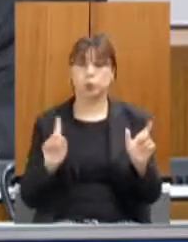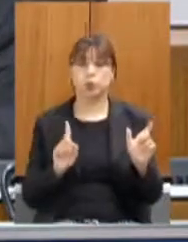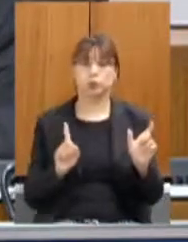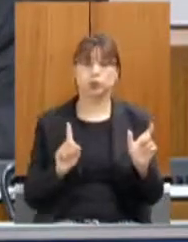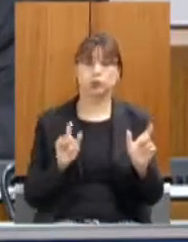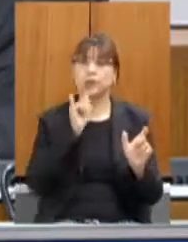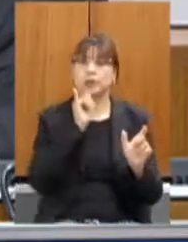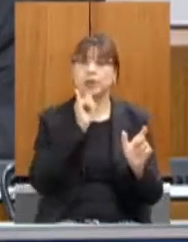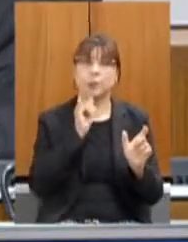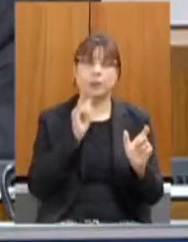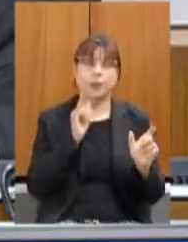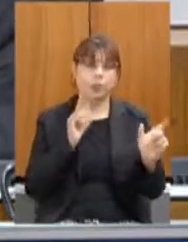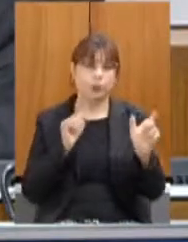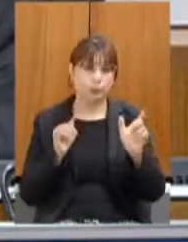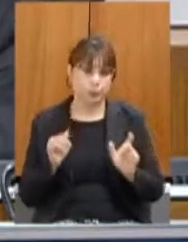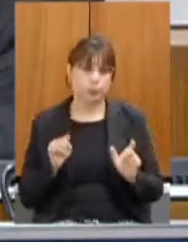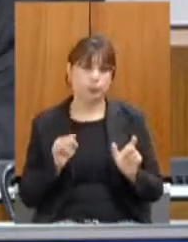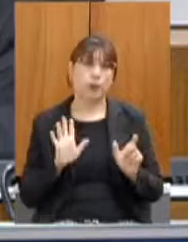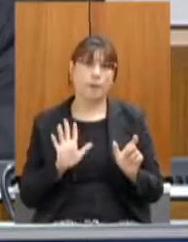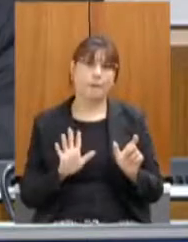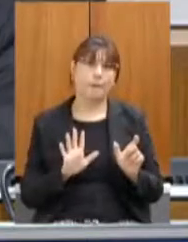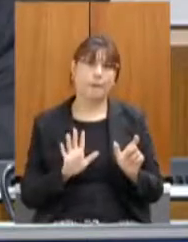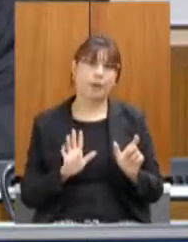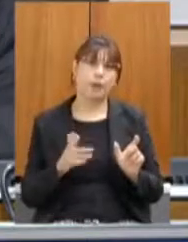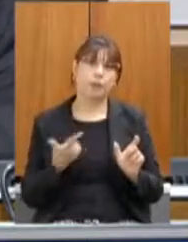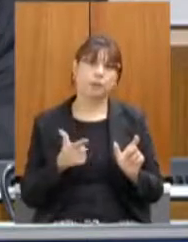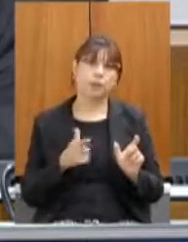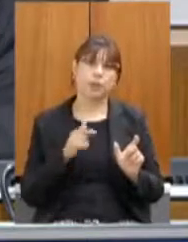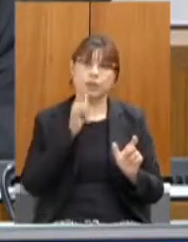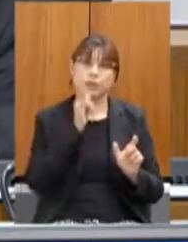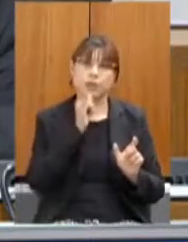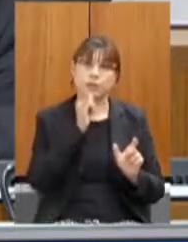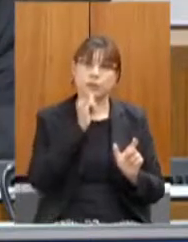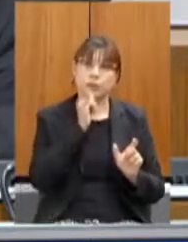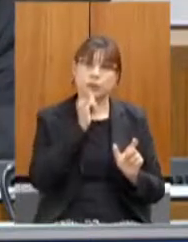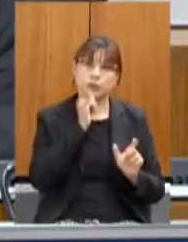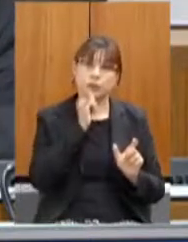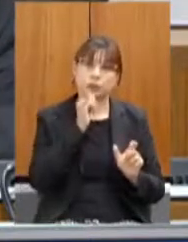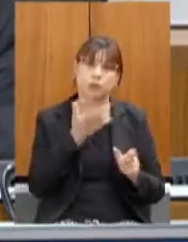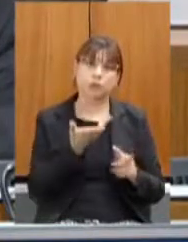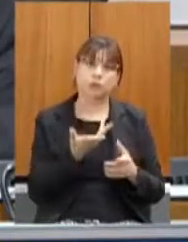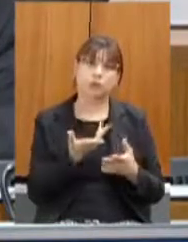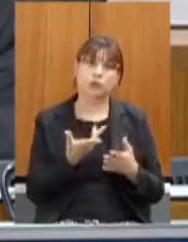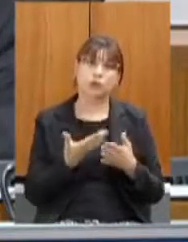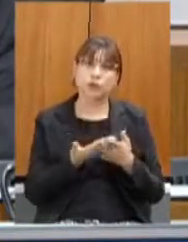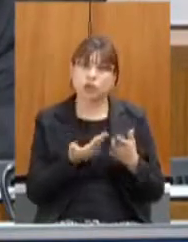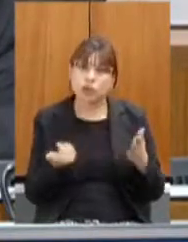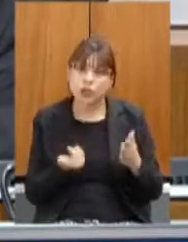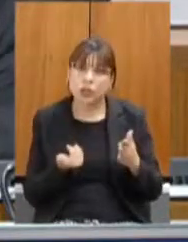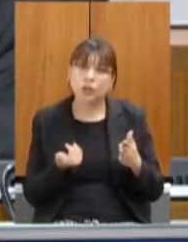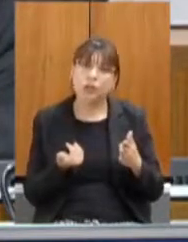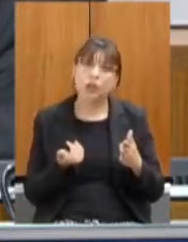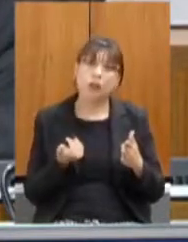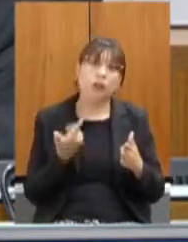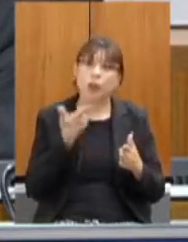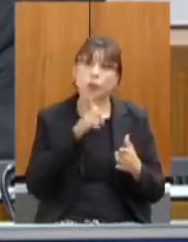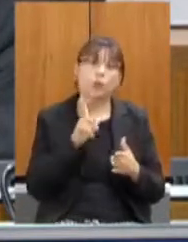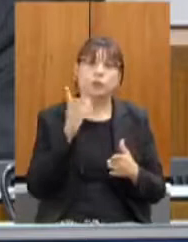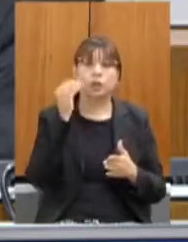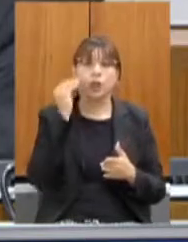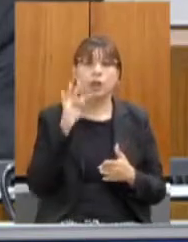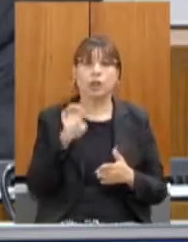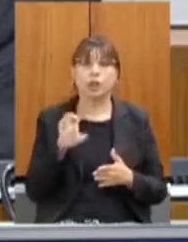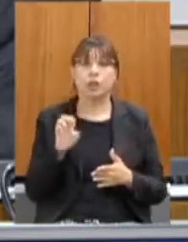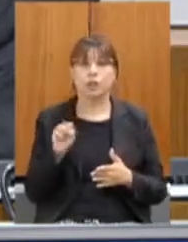recebemos o ponto o teste Mas sem o extrator não adianta porque a gente não conseguiu extrair então não consegue fazer o teste